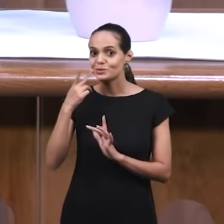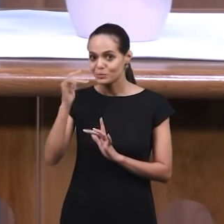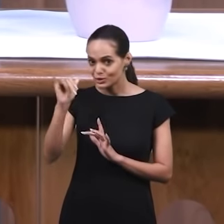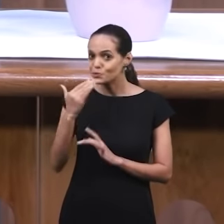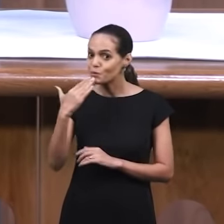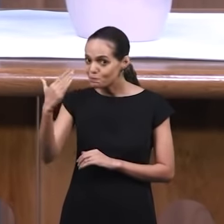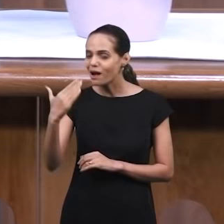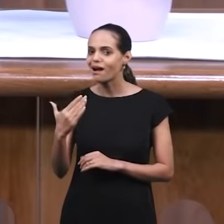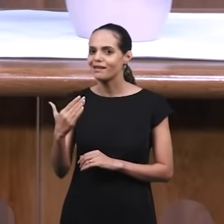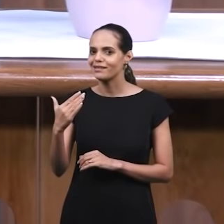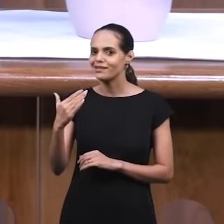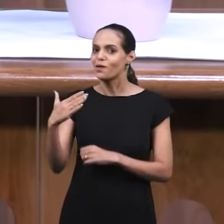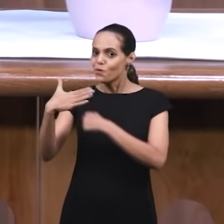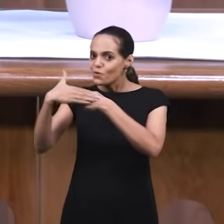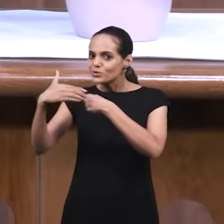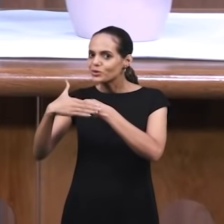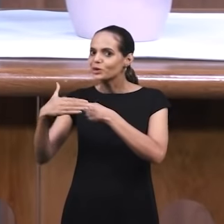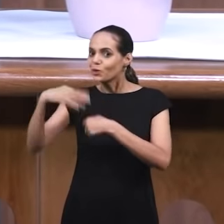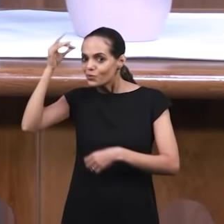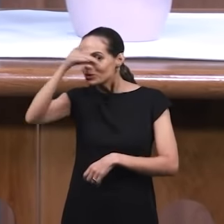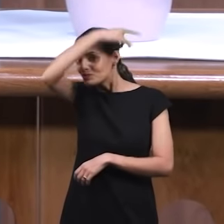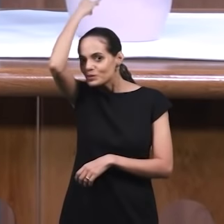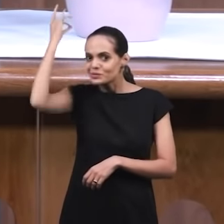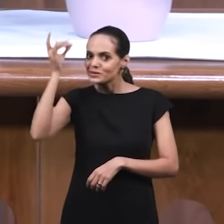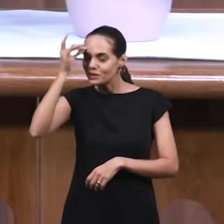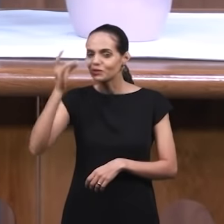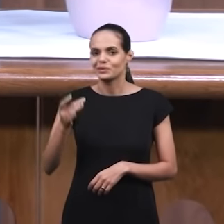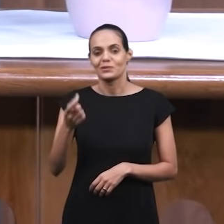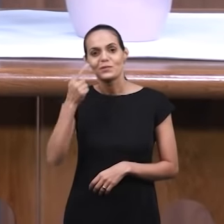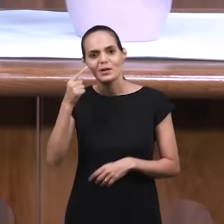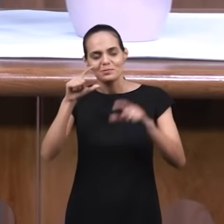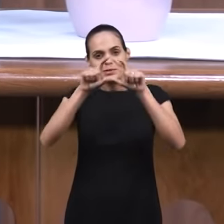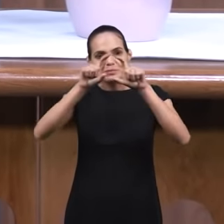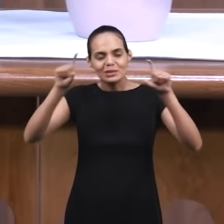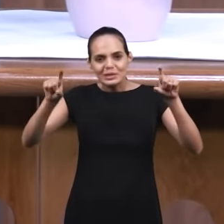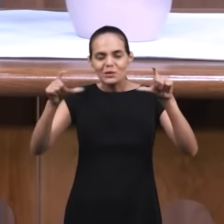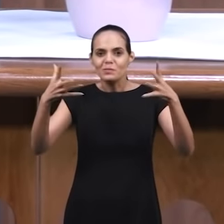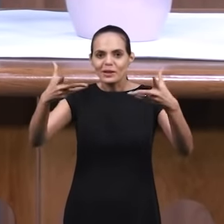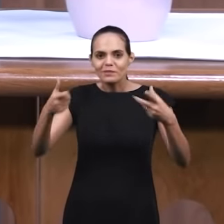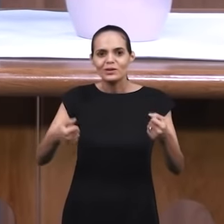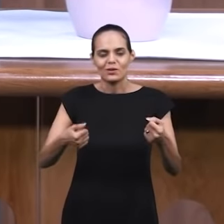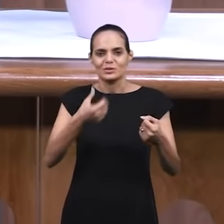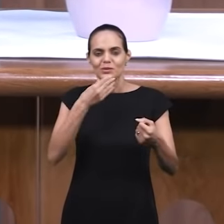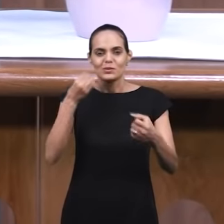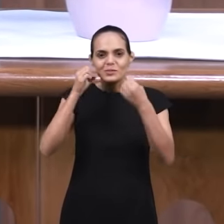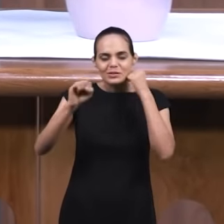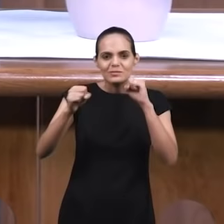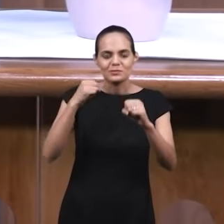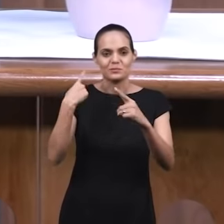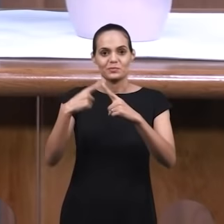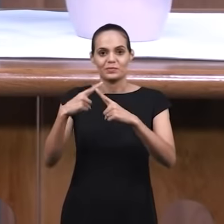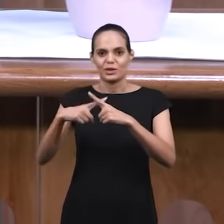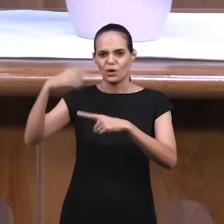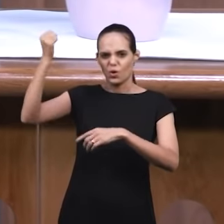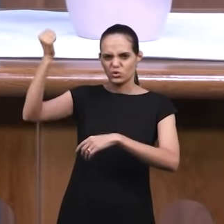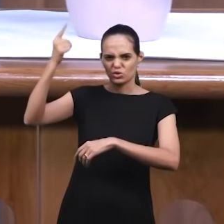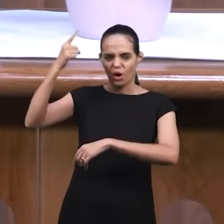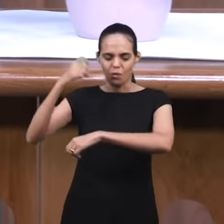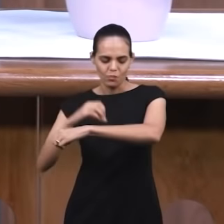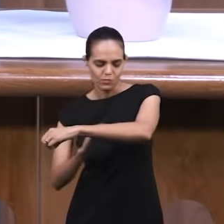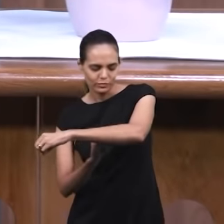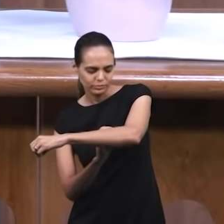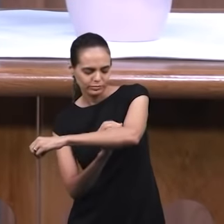nessa expressão do salmista, porque ele diz assim: "desde o nascimento do sol até ao